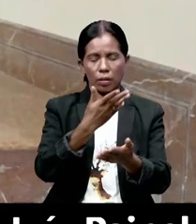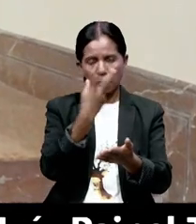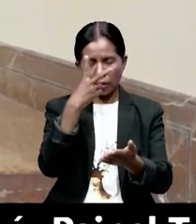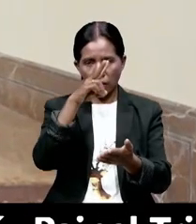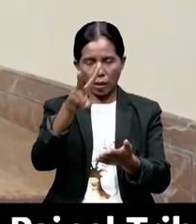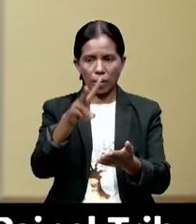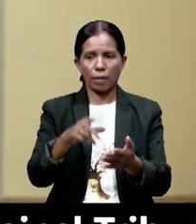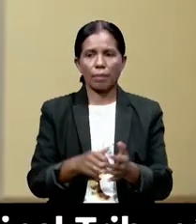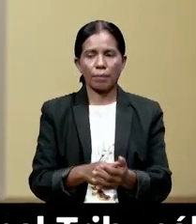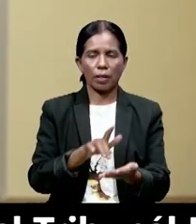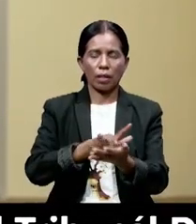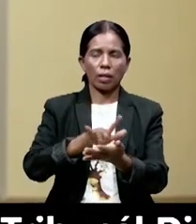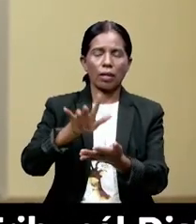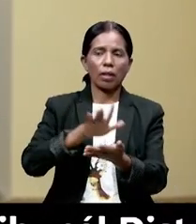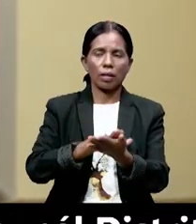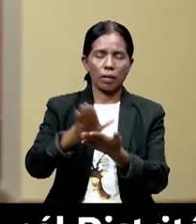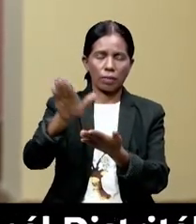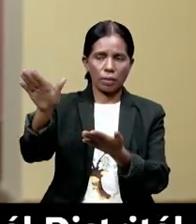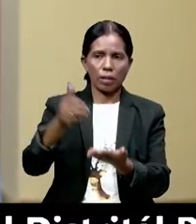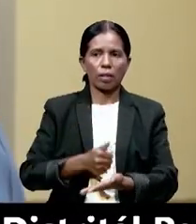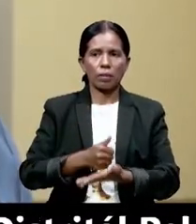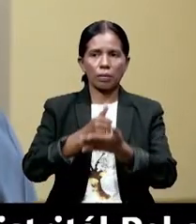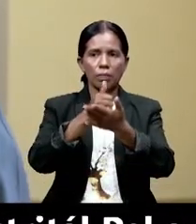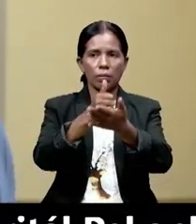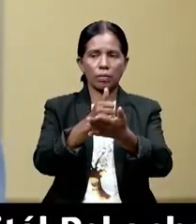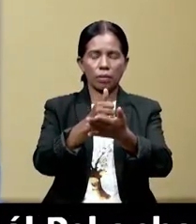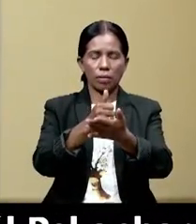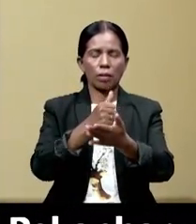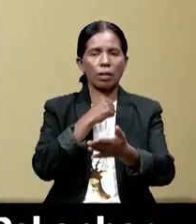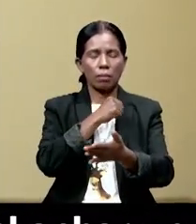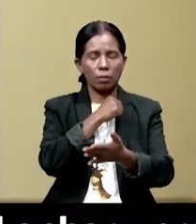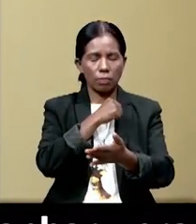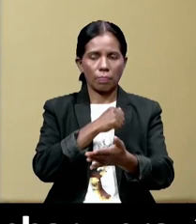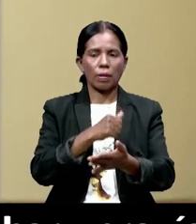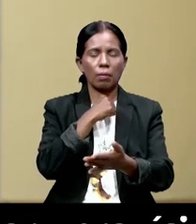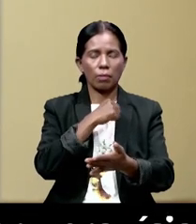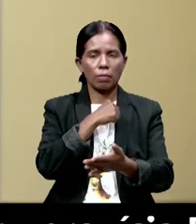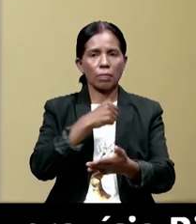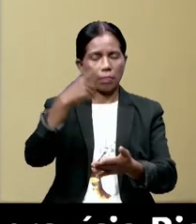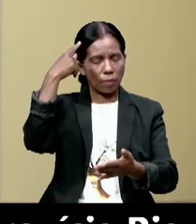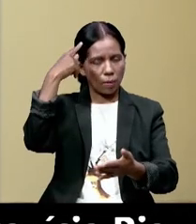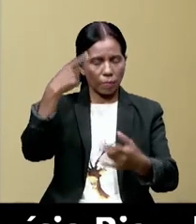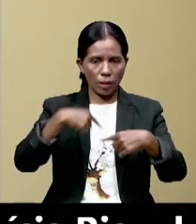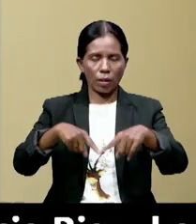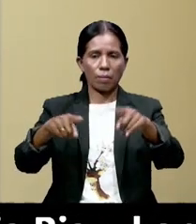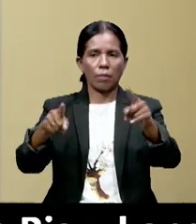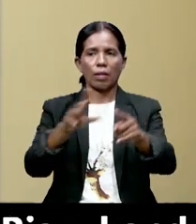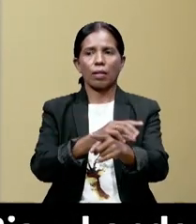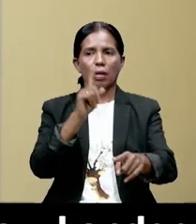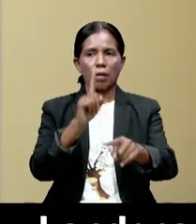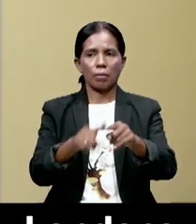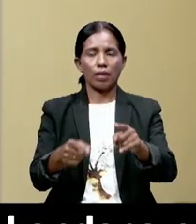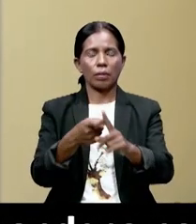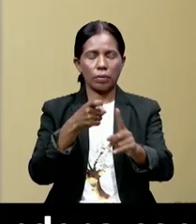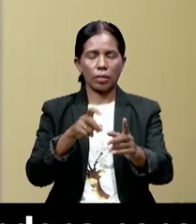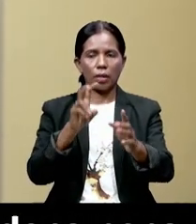mas né rampa né, a tu facilitar o papa sair ba to ia altar, também o papa lá lao, nia lá bela liu